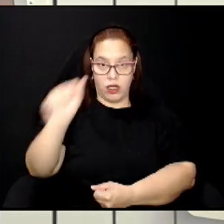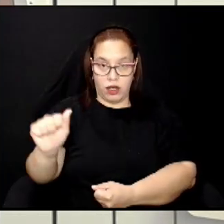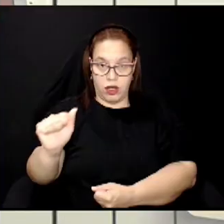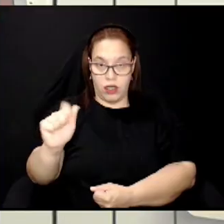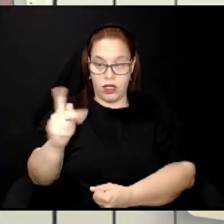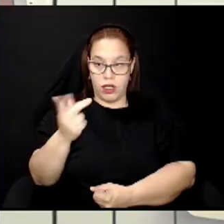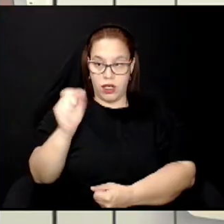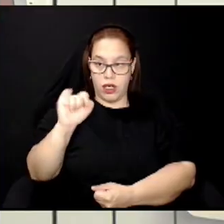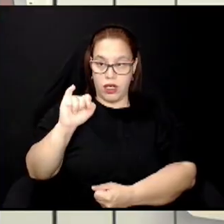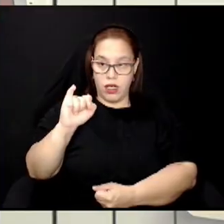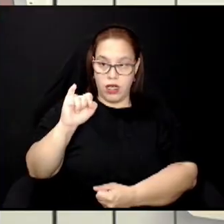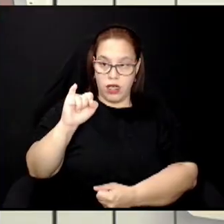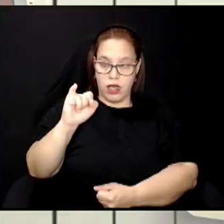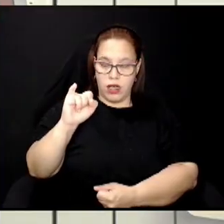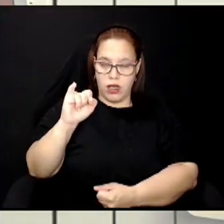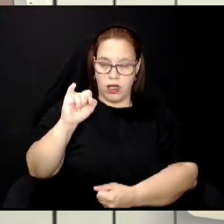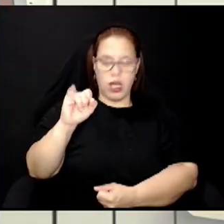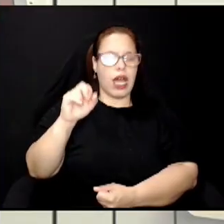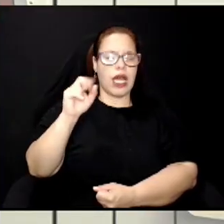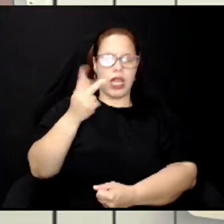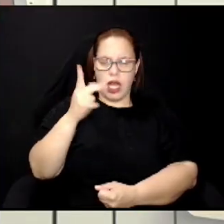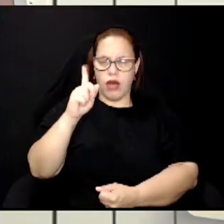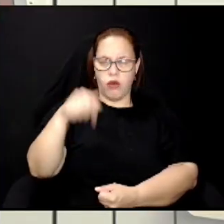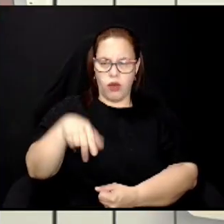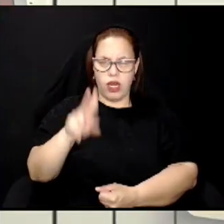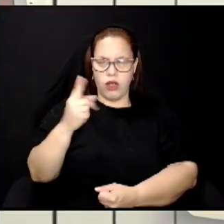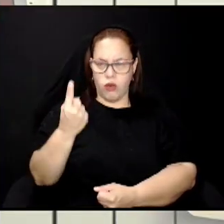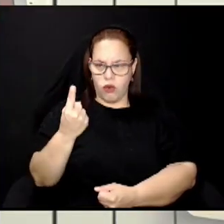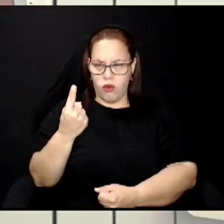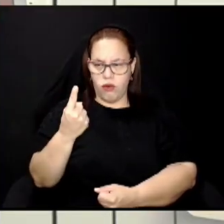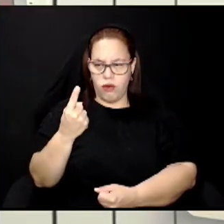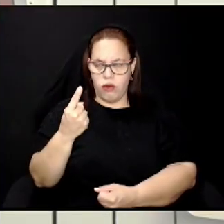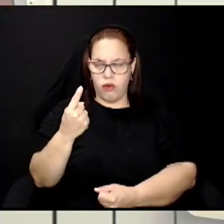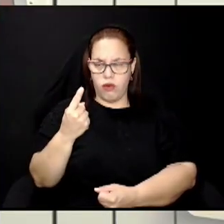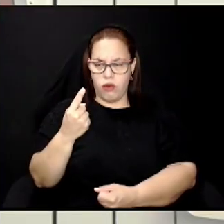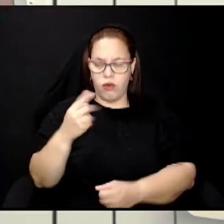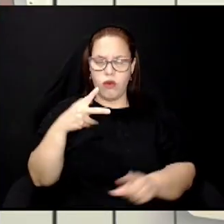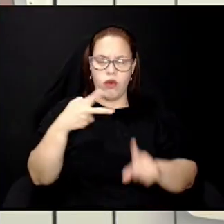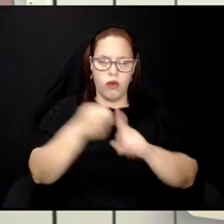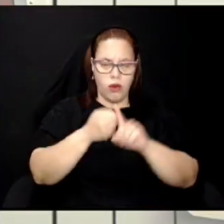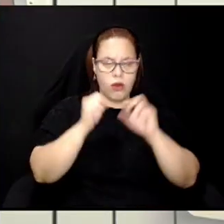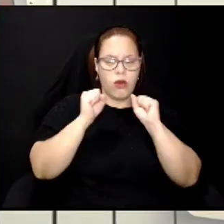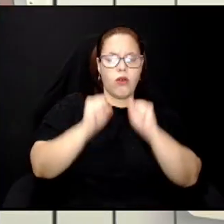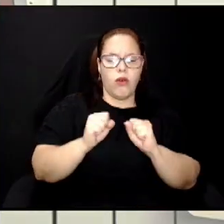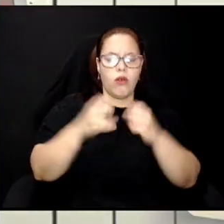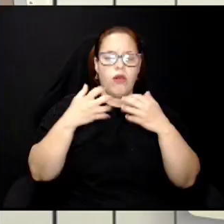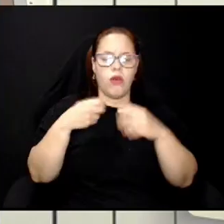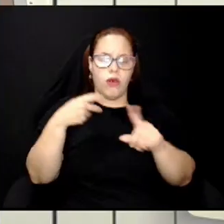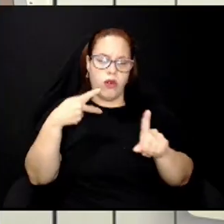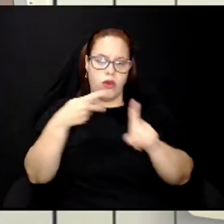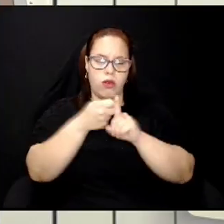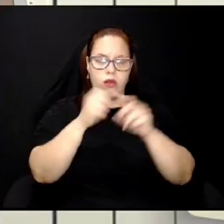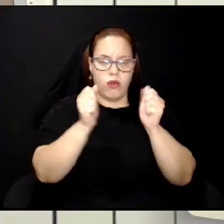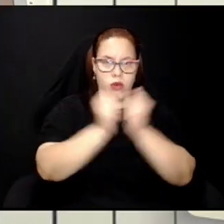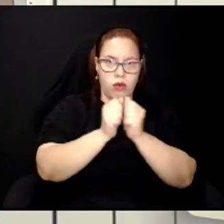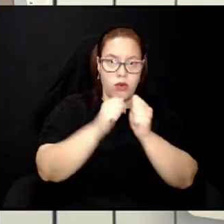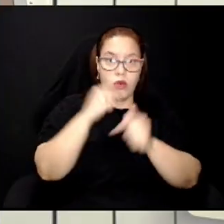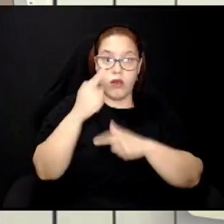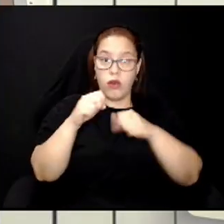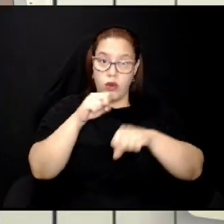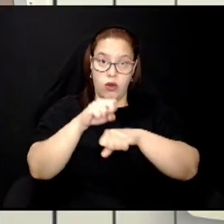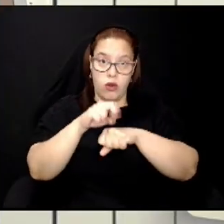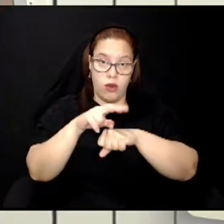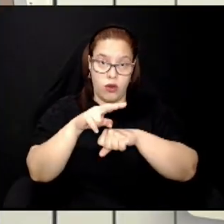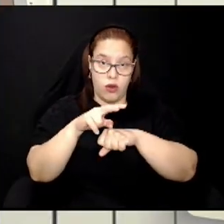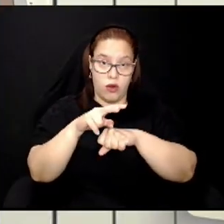e H3N2, e também B. O imunizante pode ser administrado junto com outras vacinas do